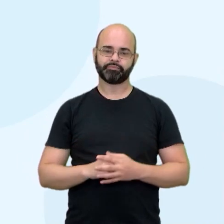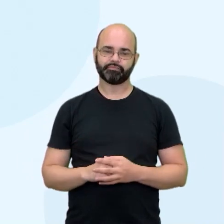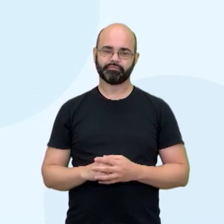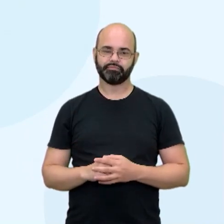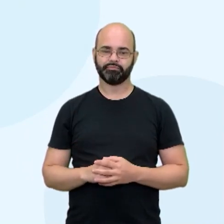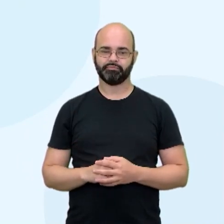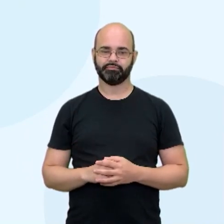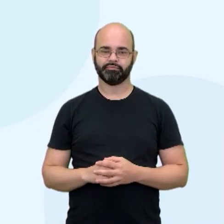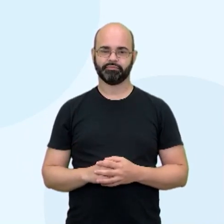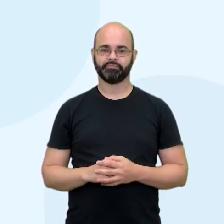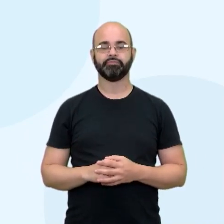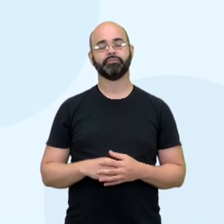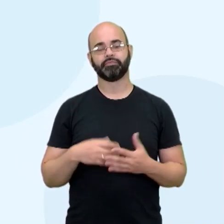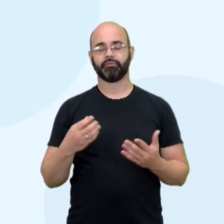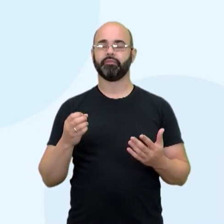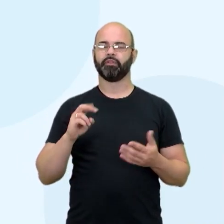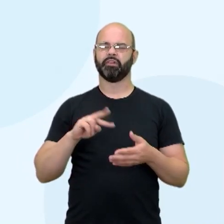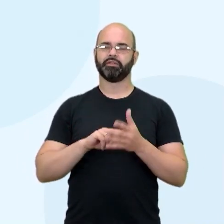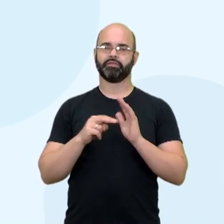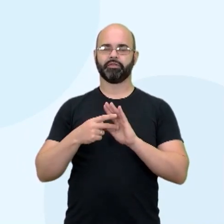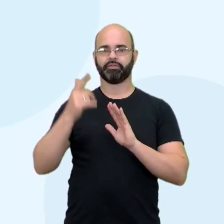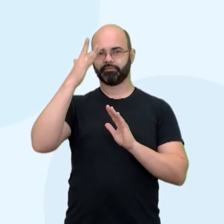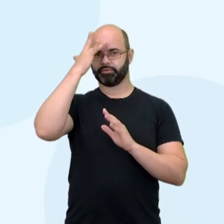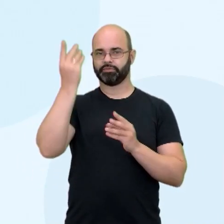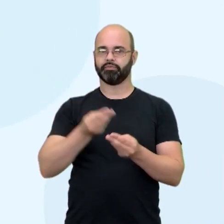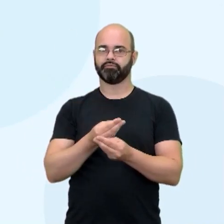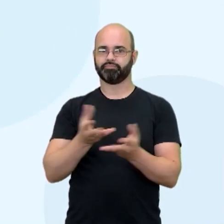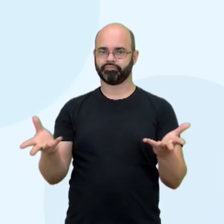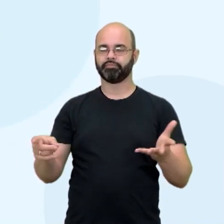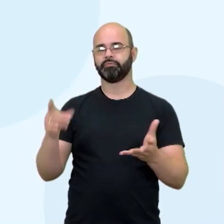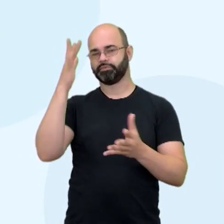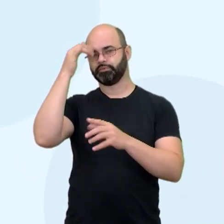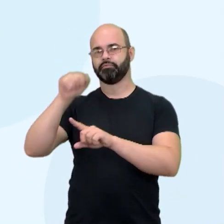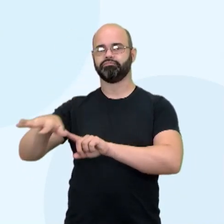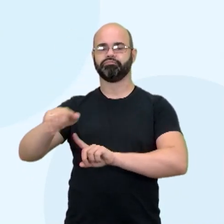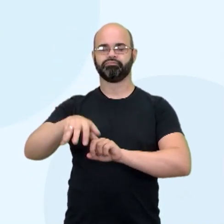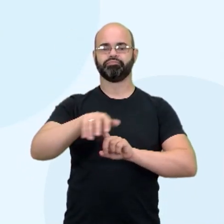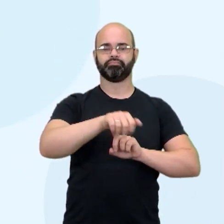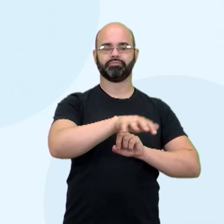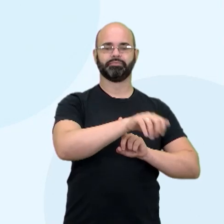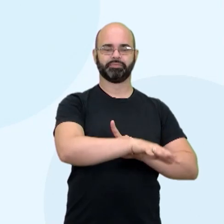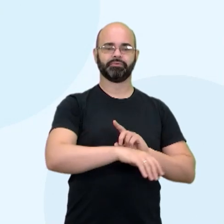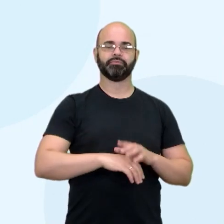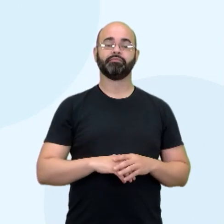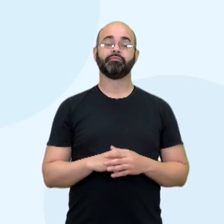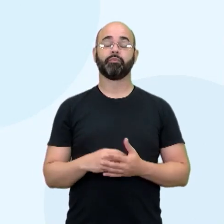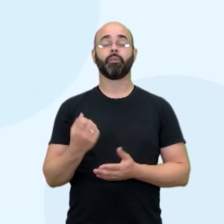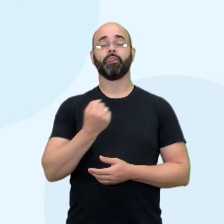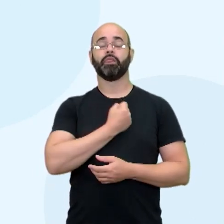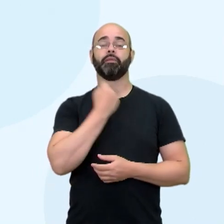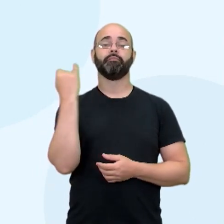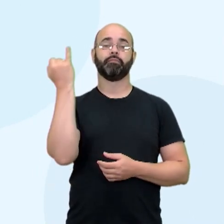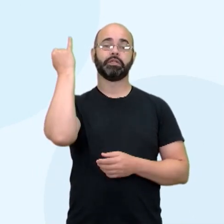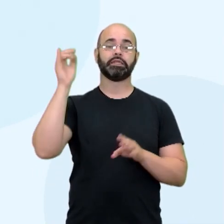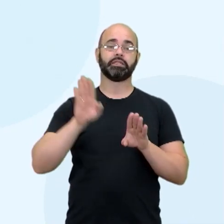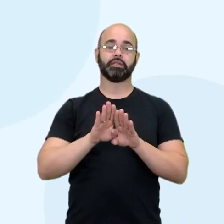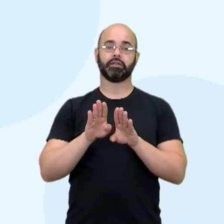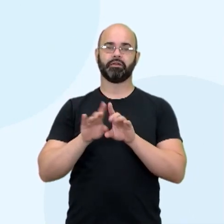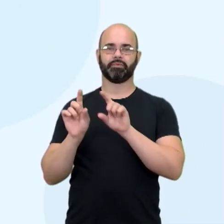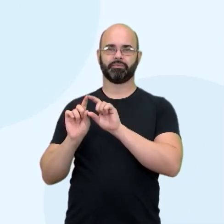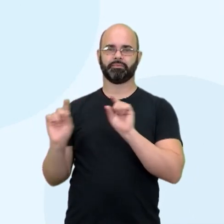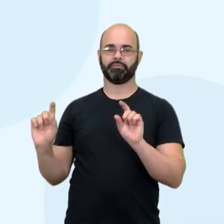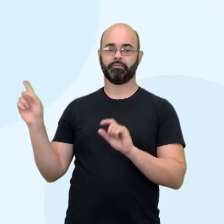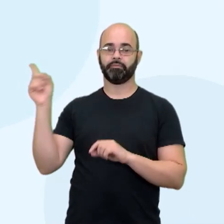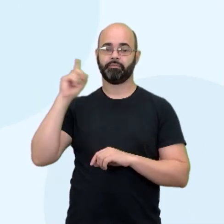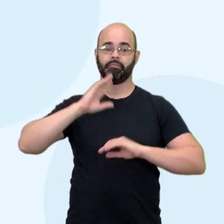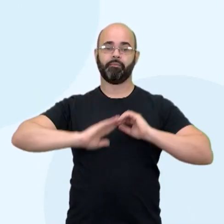curriculares. E a unidade curricular que a gente está trabalhando agora é números também importam. Continua no LED aqui a